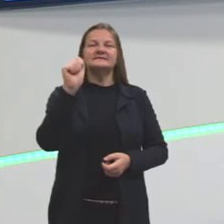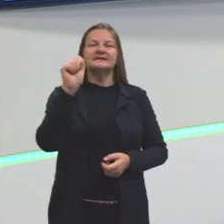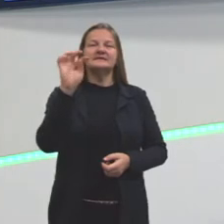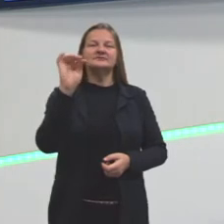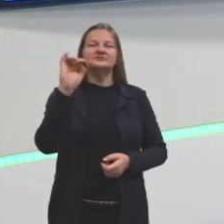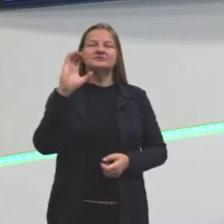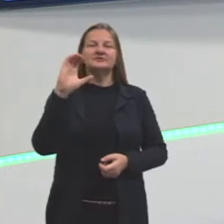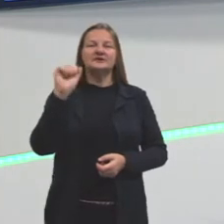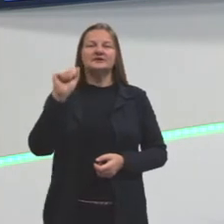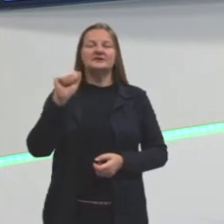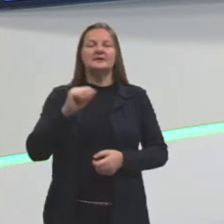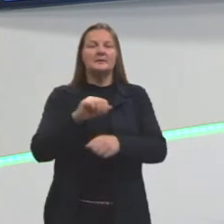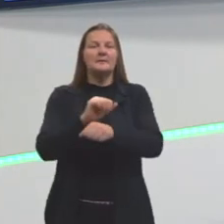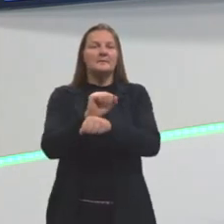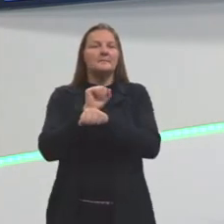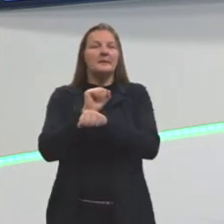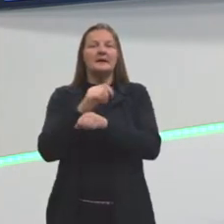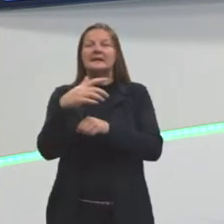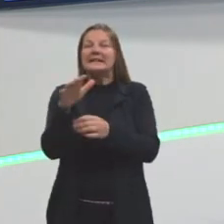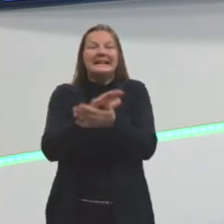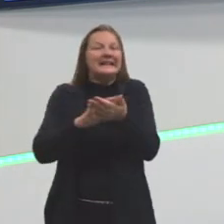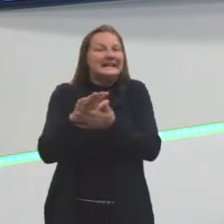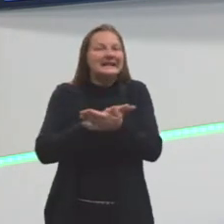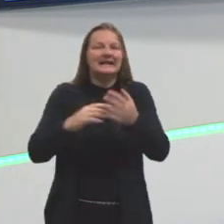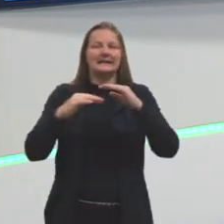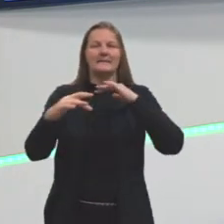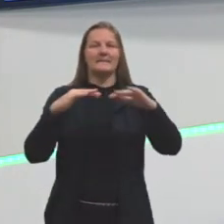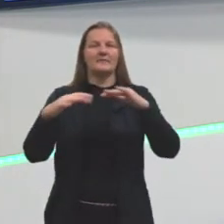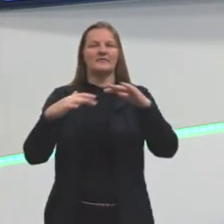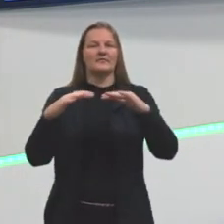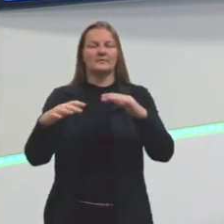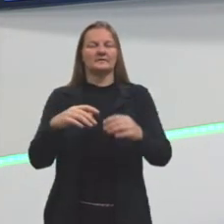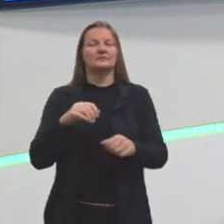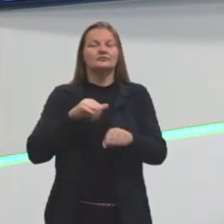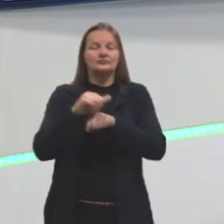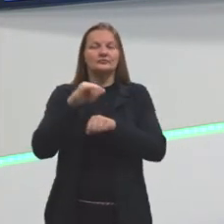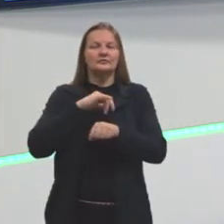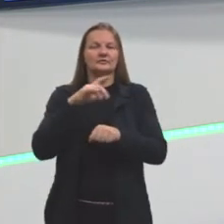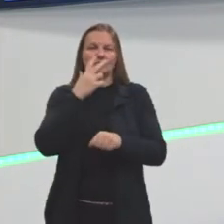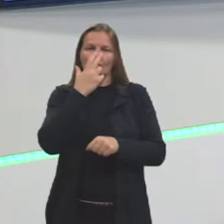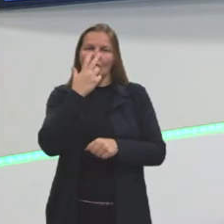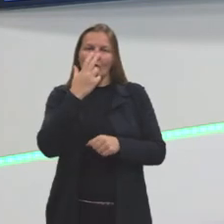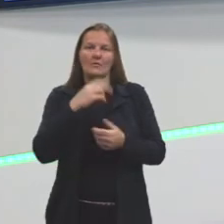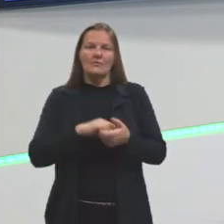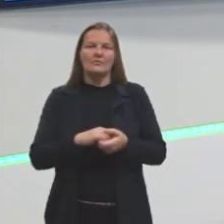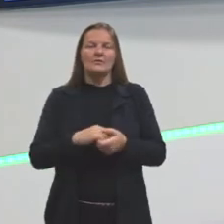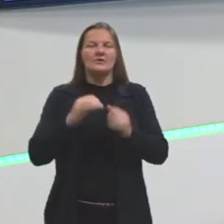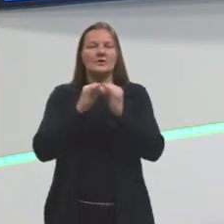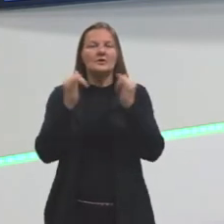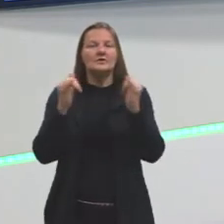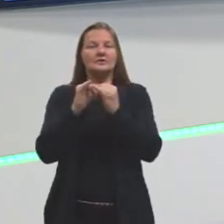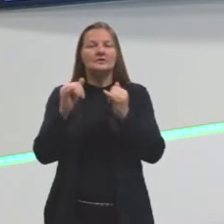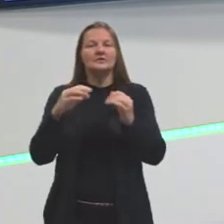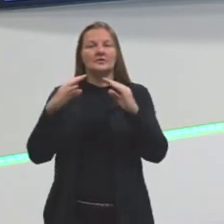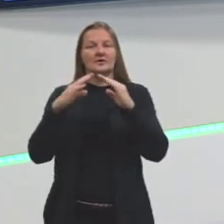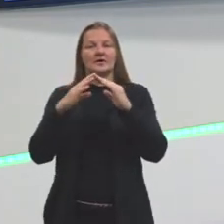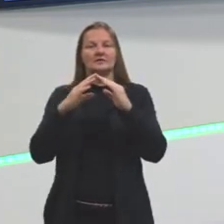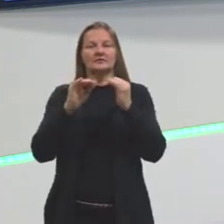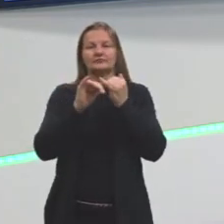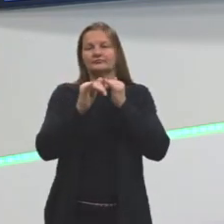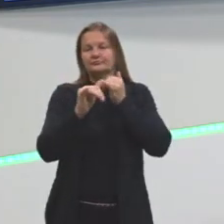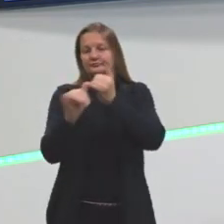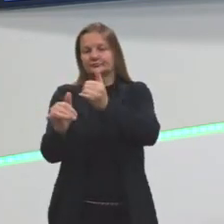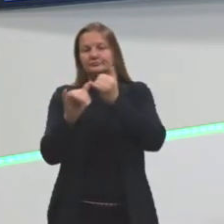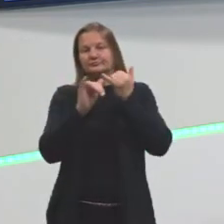tá querendo dizer que é uma eletricidade que não tá em movimento como acontece na nossa eletricidade da nossa casa por exemplo